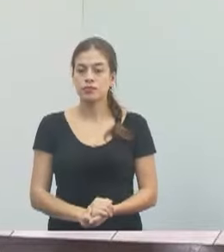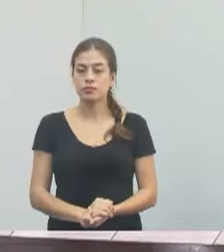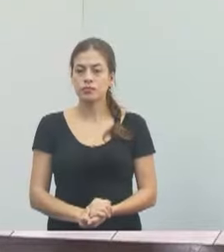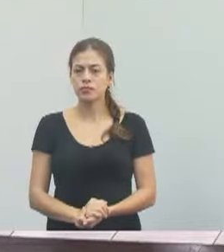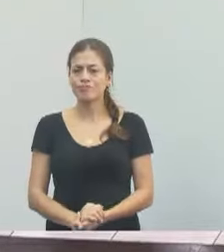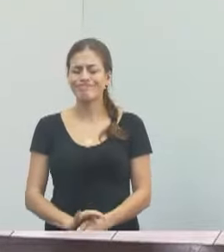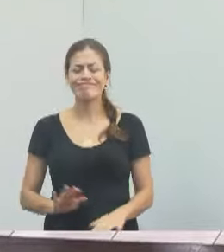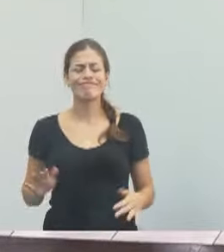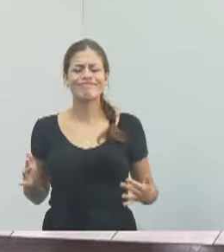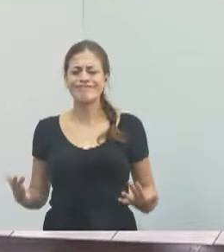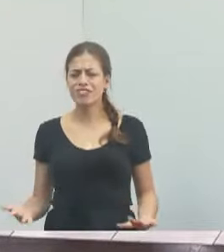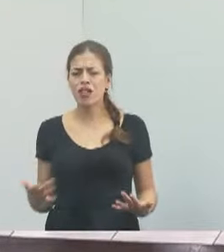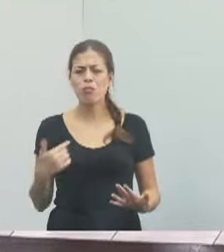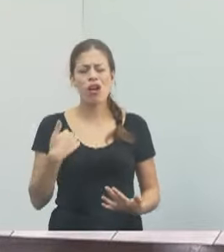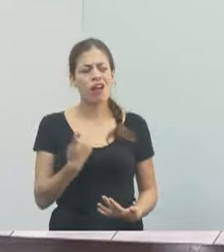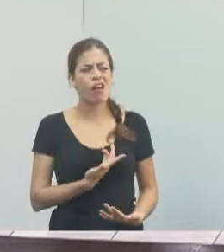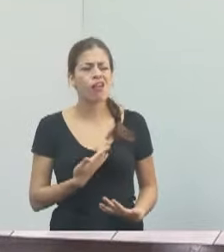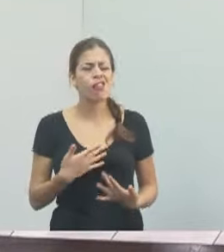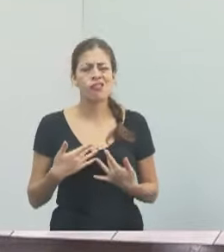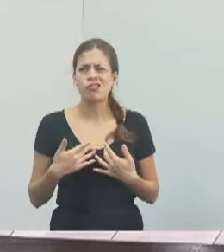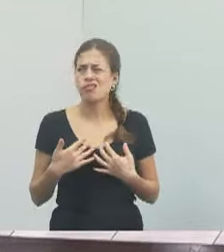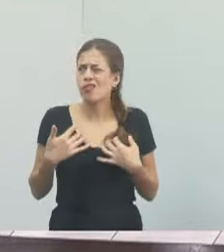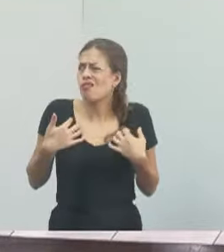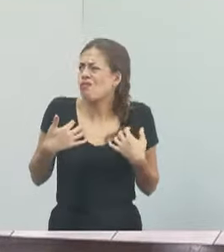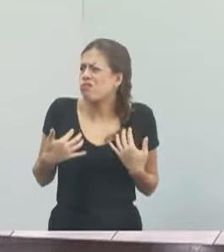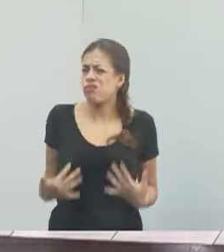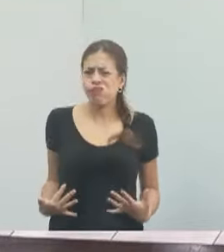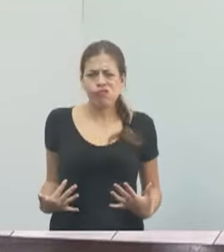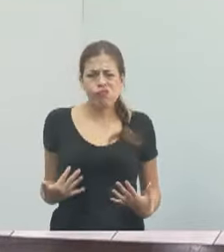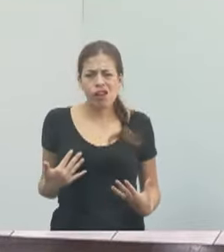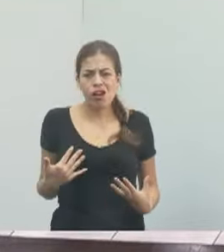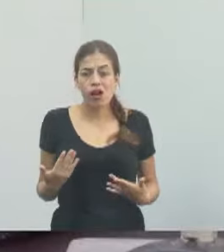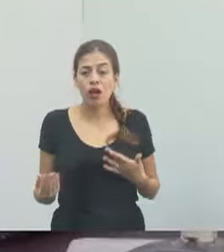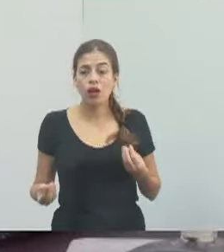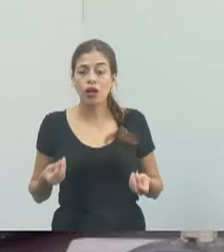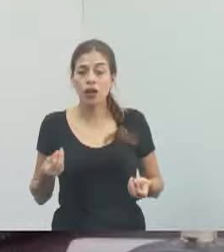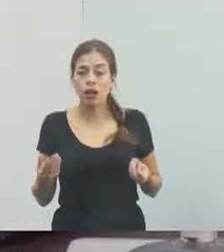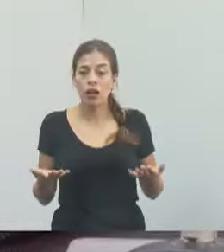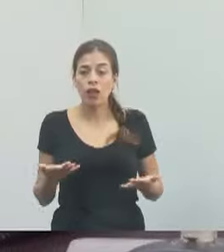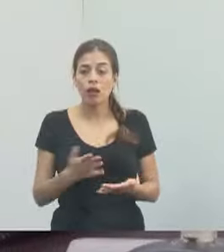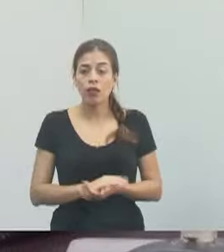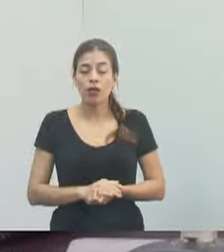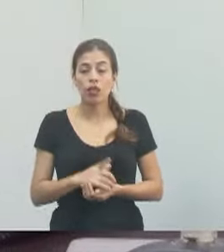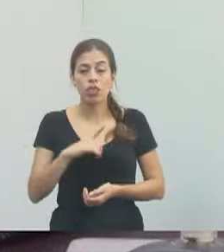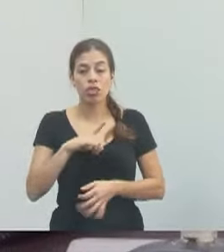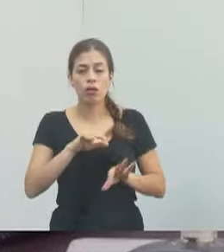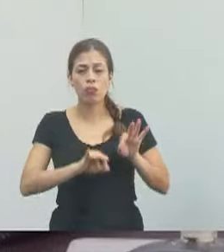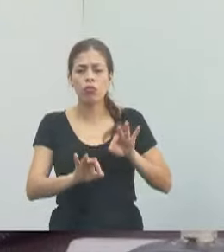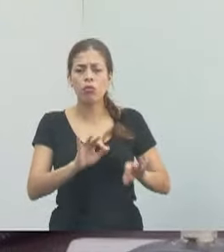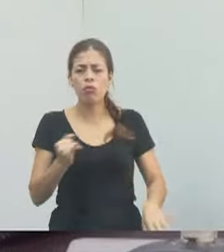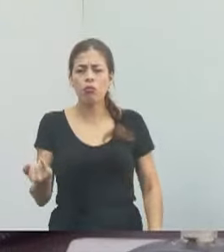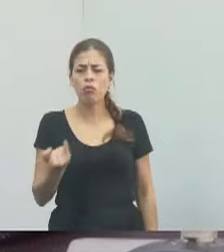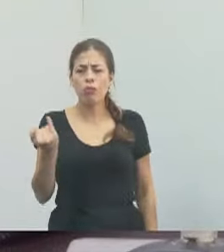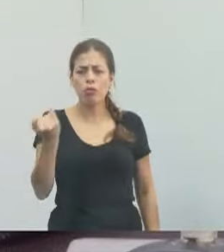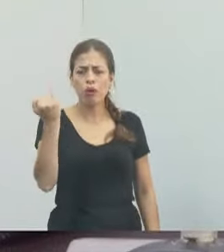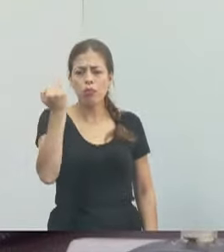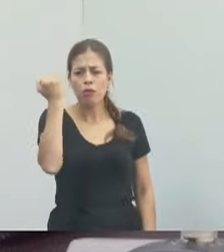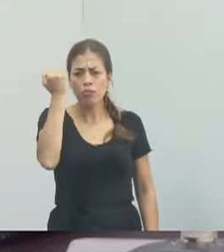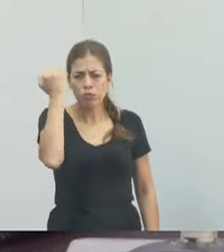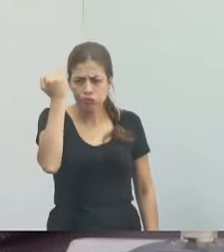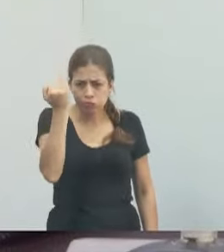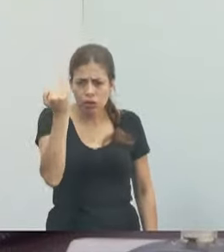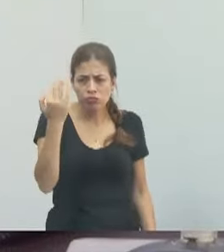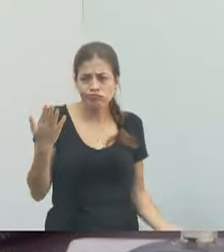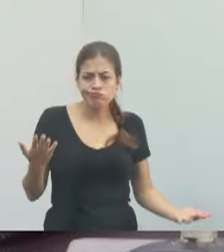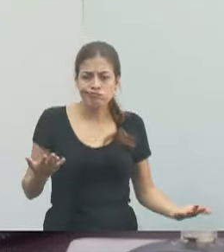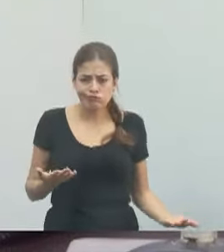é de se ficar abismado não é que você tem um programa tão importante quanto é